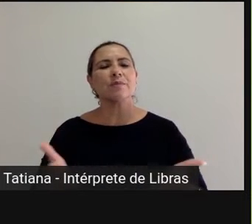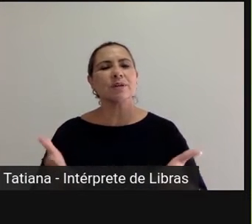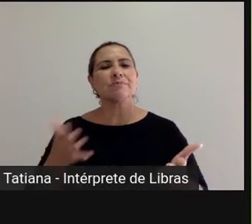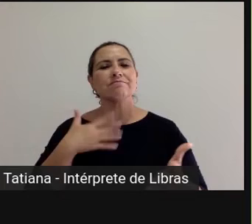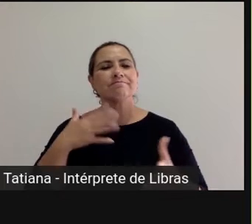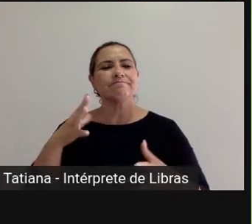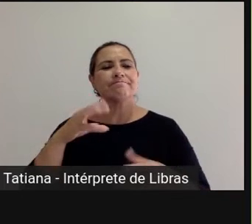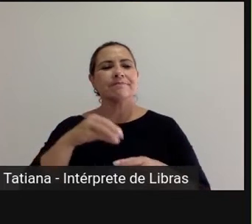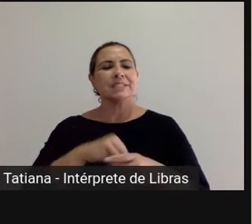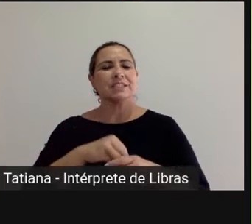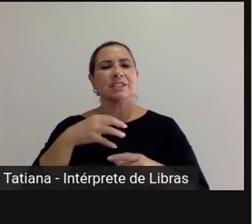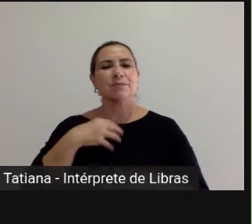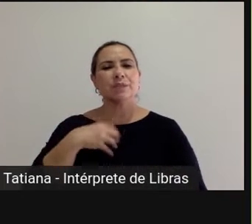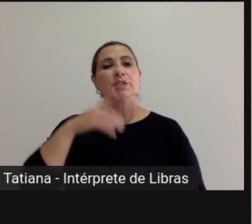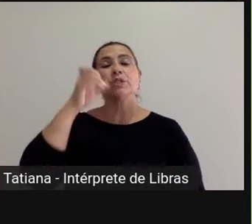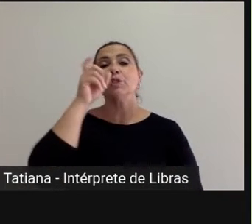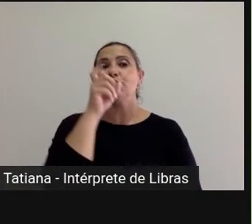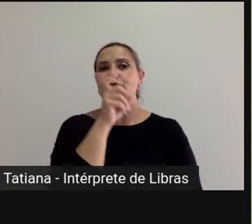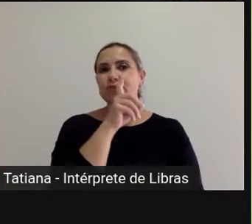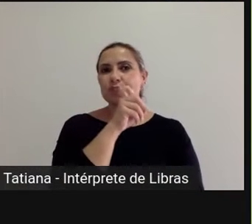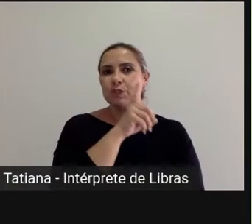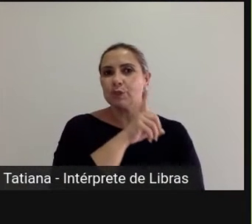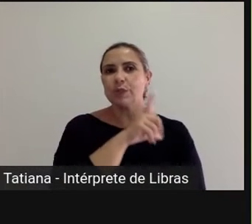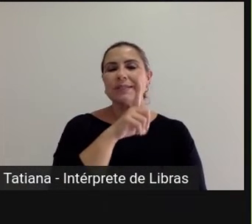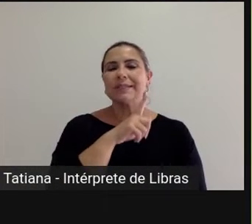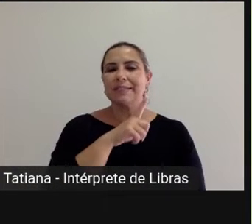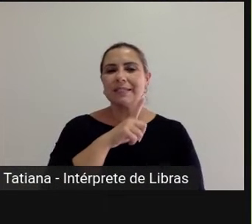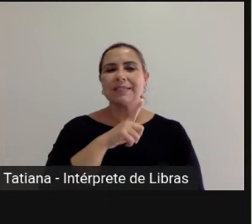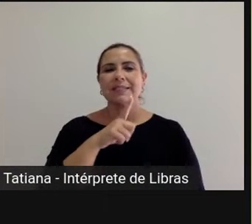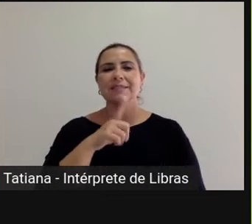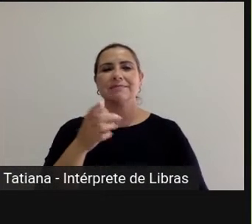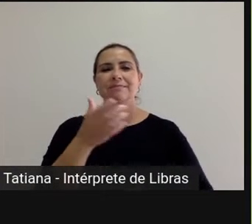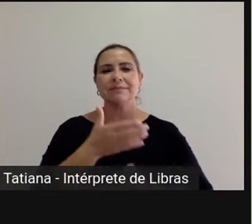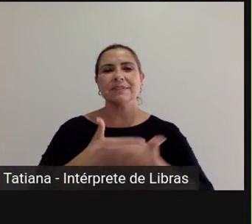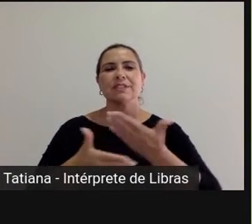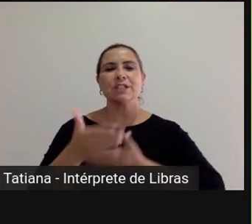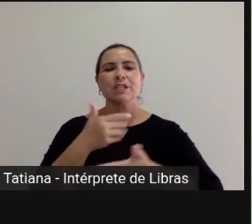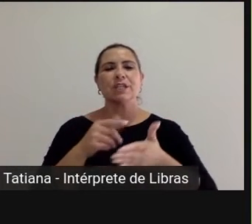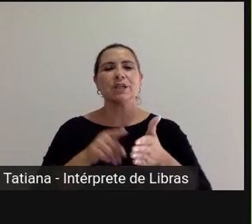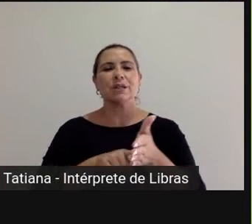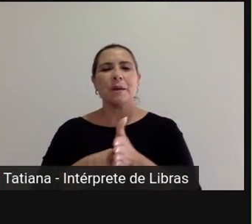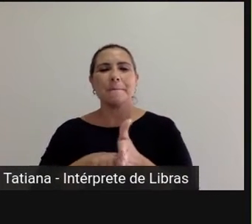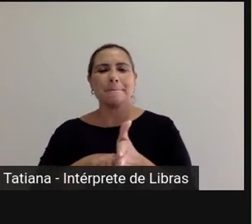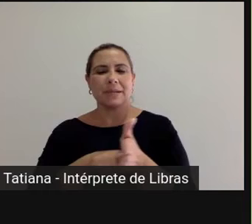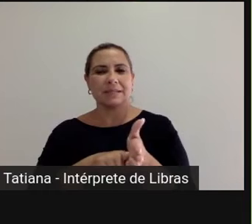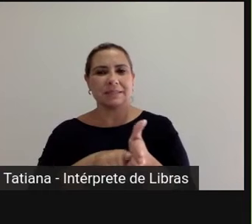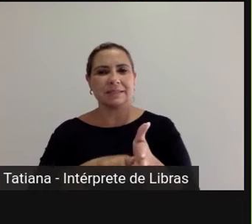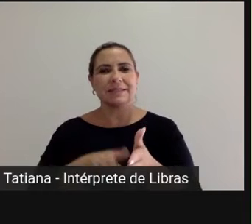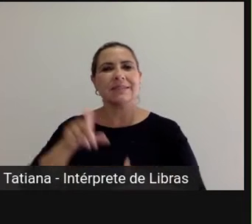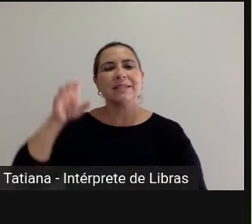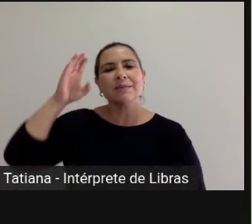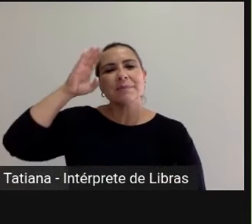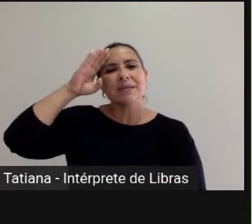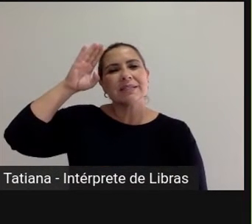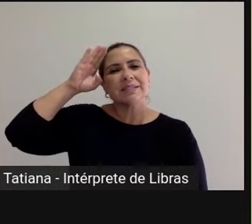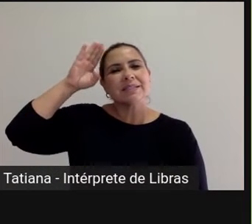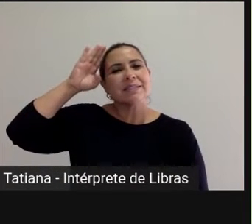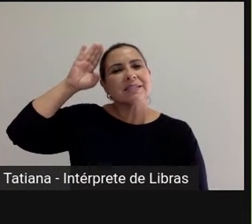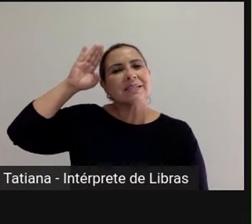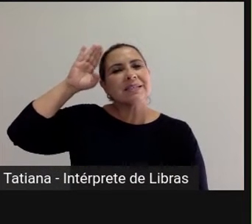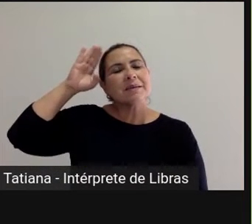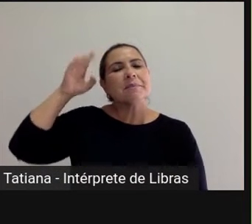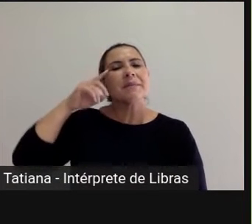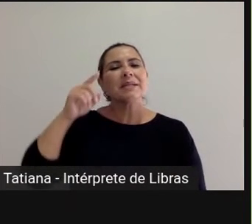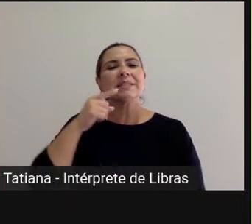dizer, uma dificuldade ainda maior de ter esse distanciamento que o pesquisador, o acadêmico precisa ter, a gente verifica que isso,